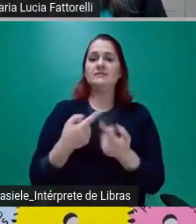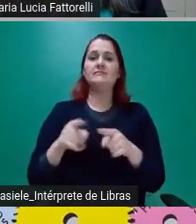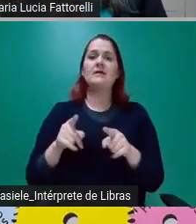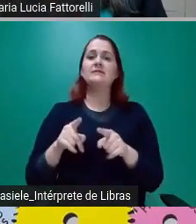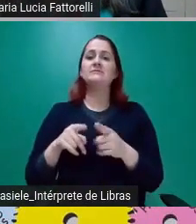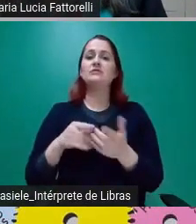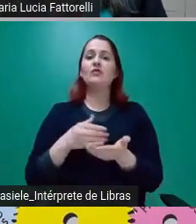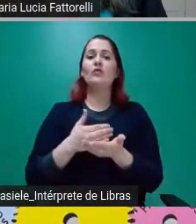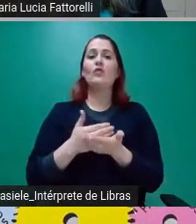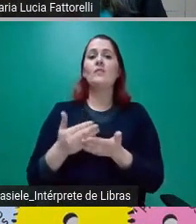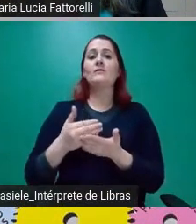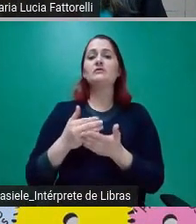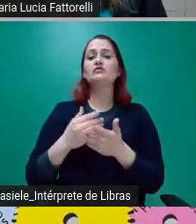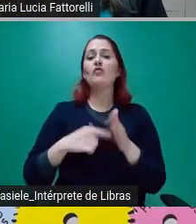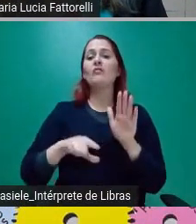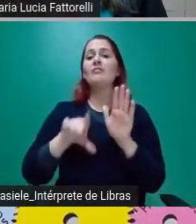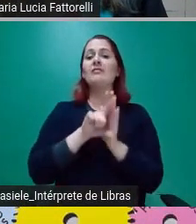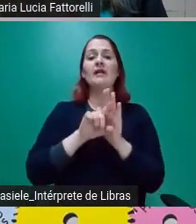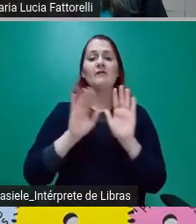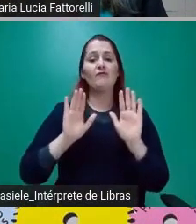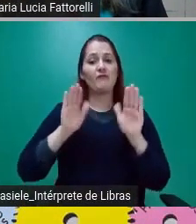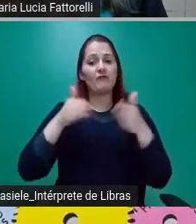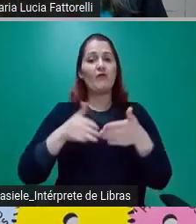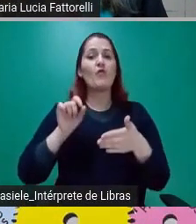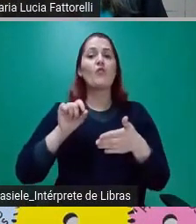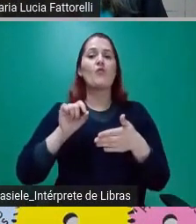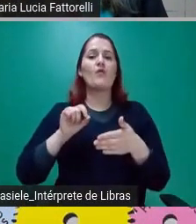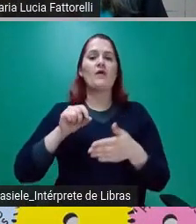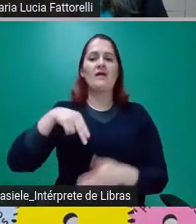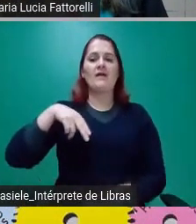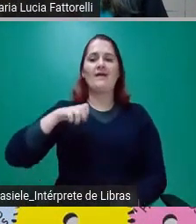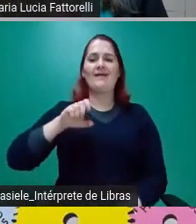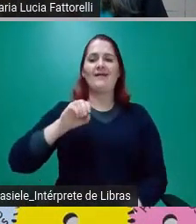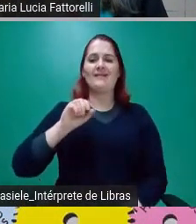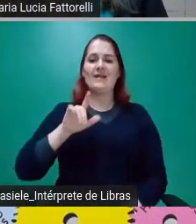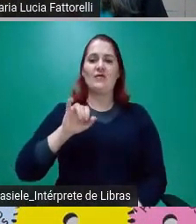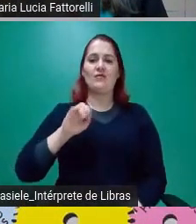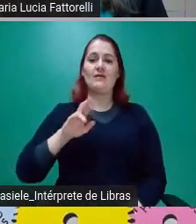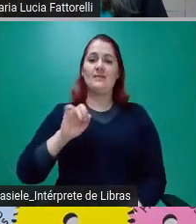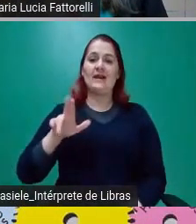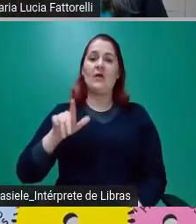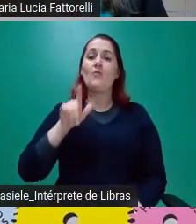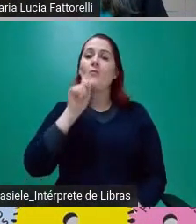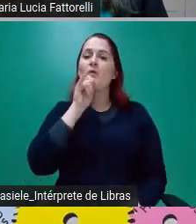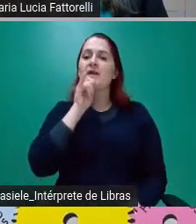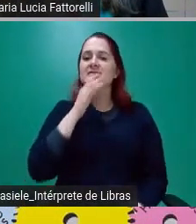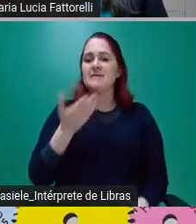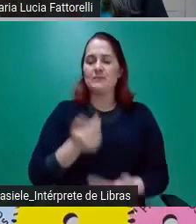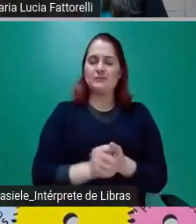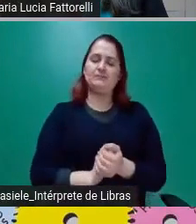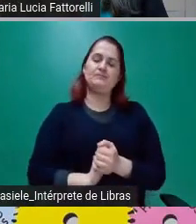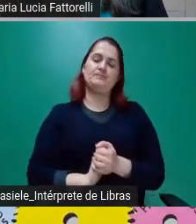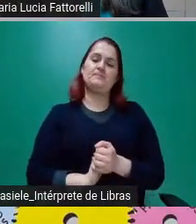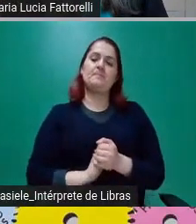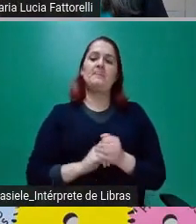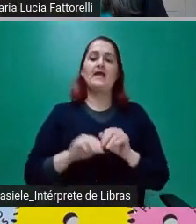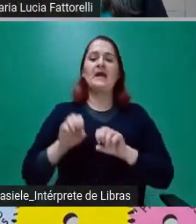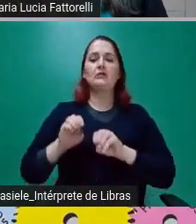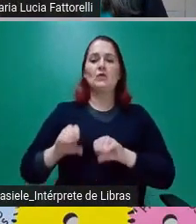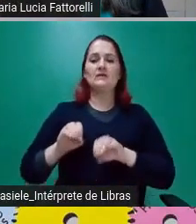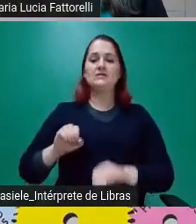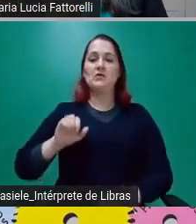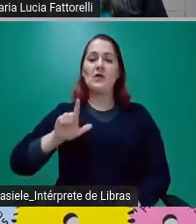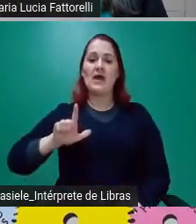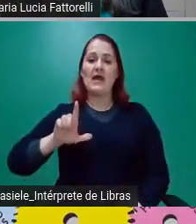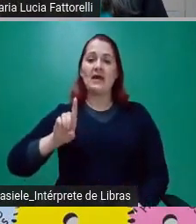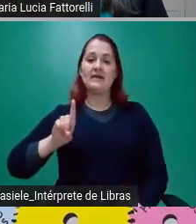específicas com um forte traço neoliberal. No caso da educação, por exemplo, a Lei de Diretrizes e Bases da Educação